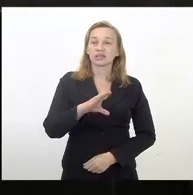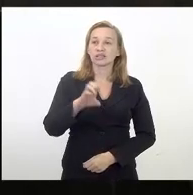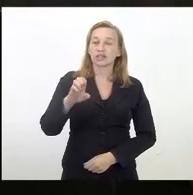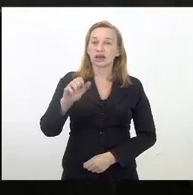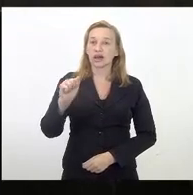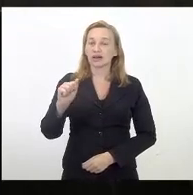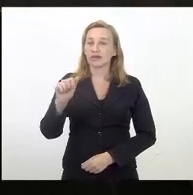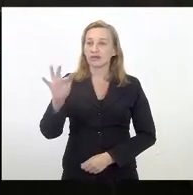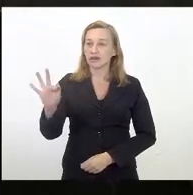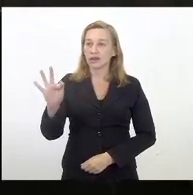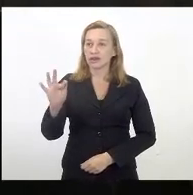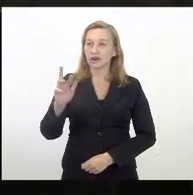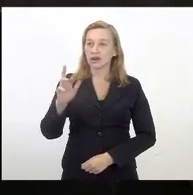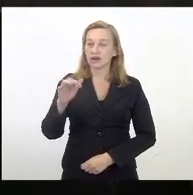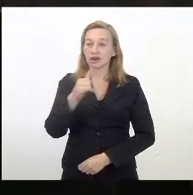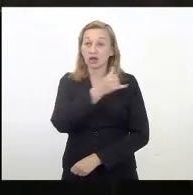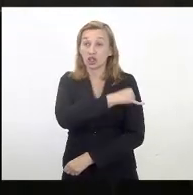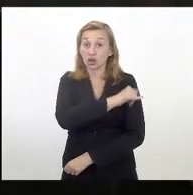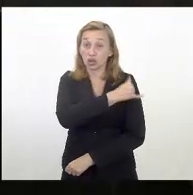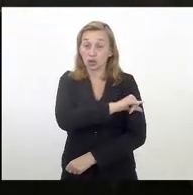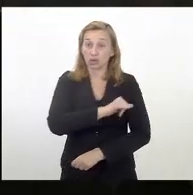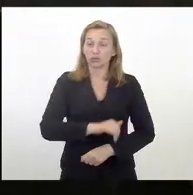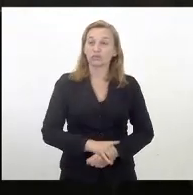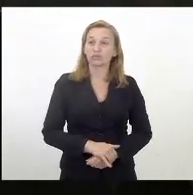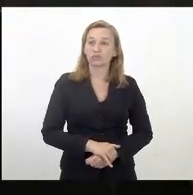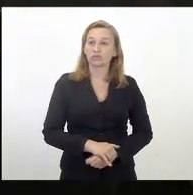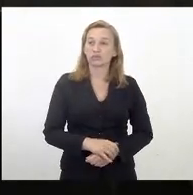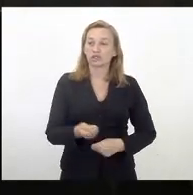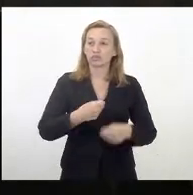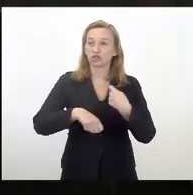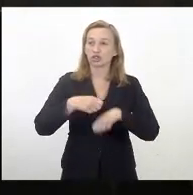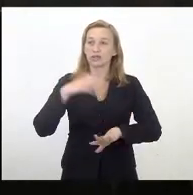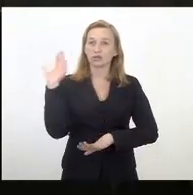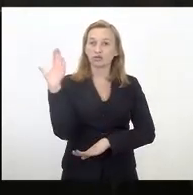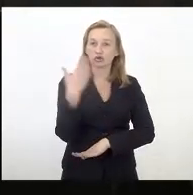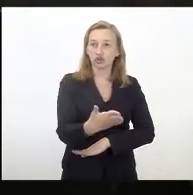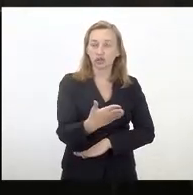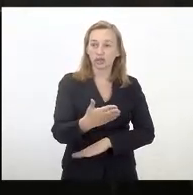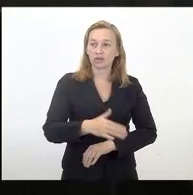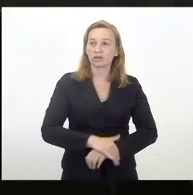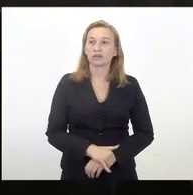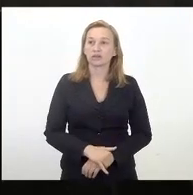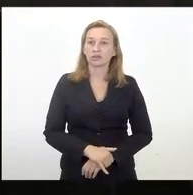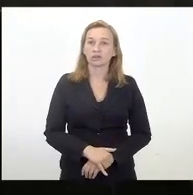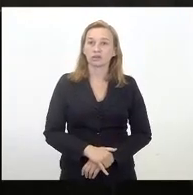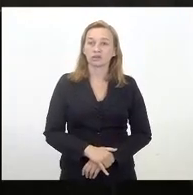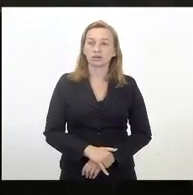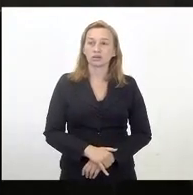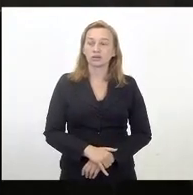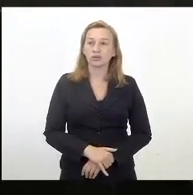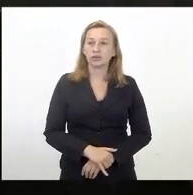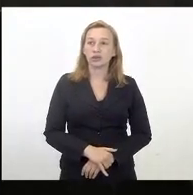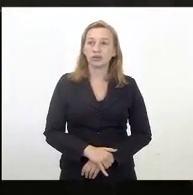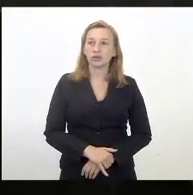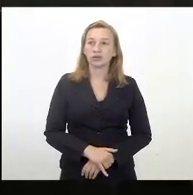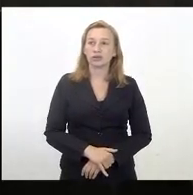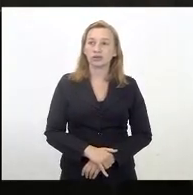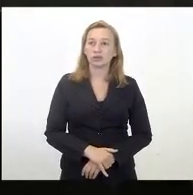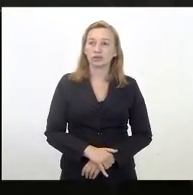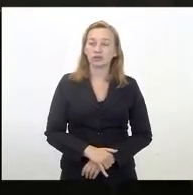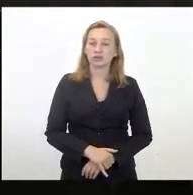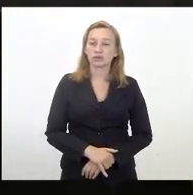Rio referentes à administração direta e indireta então